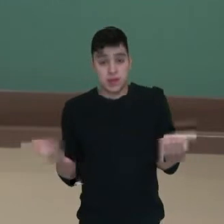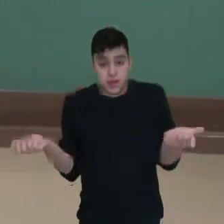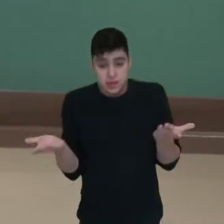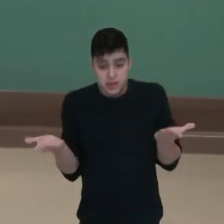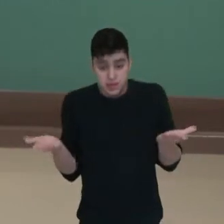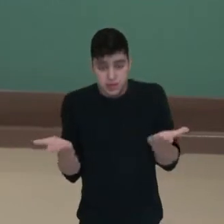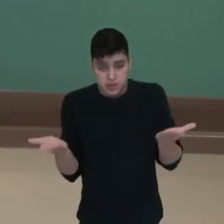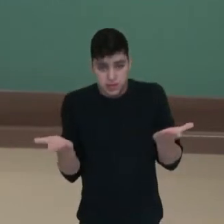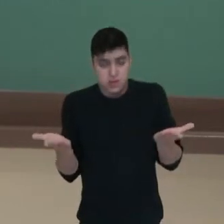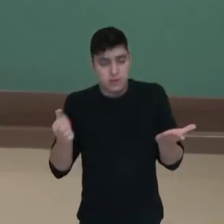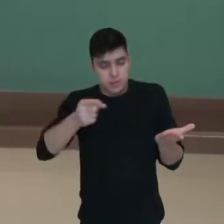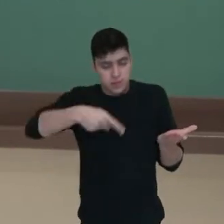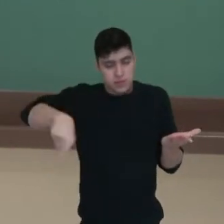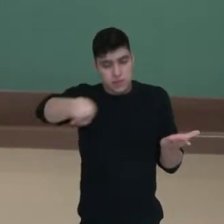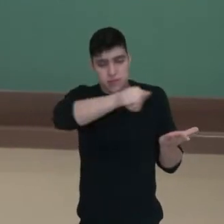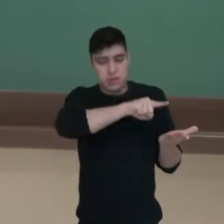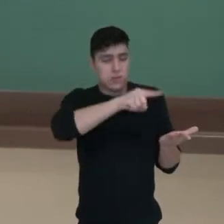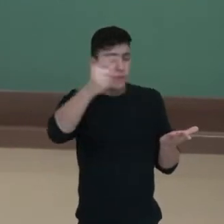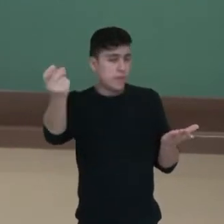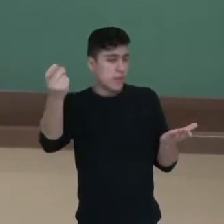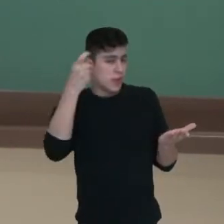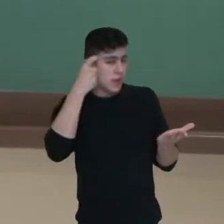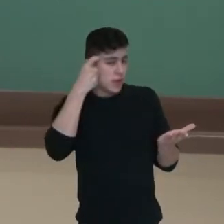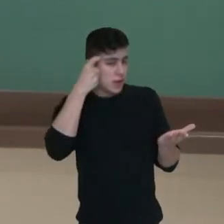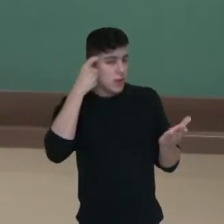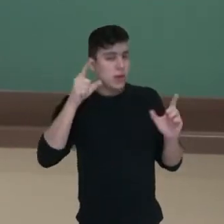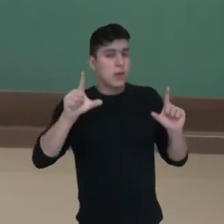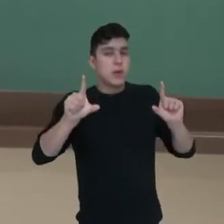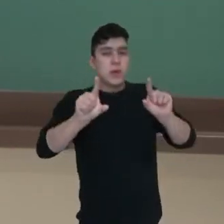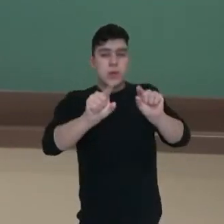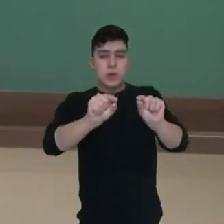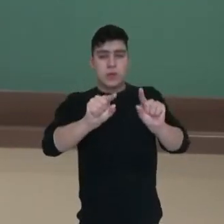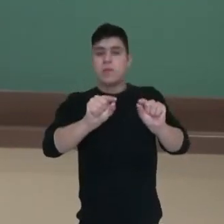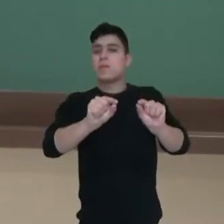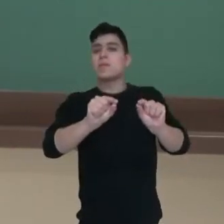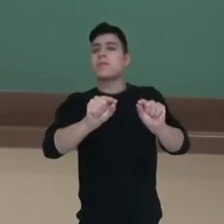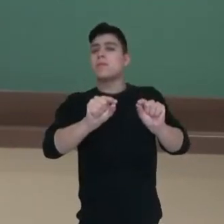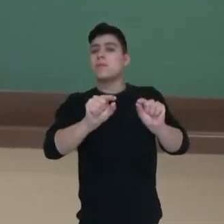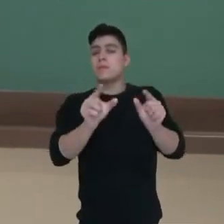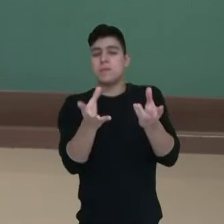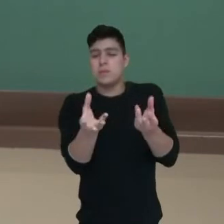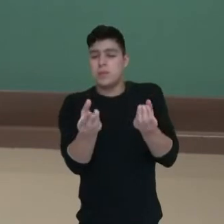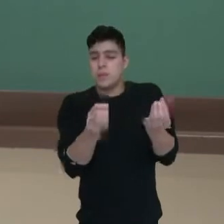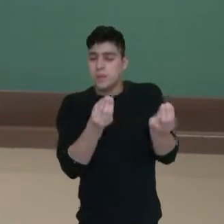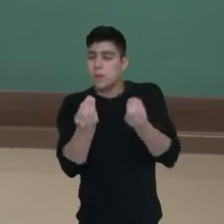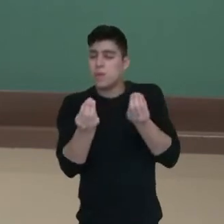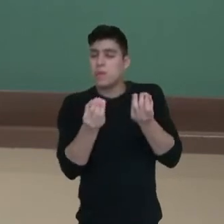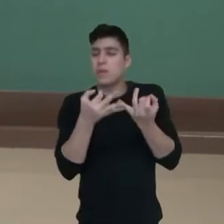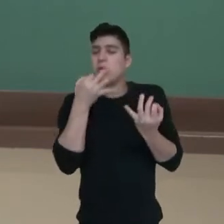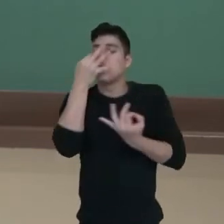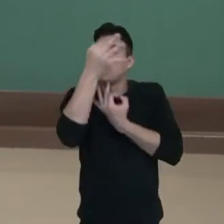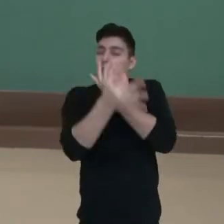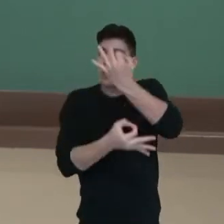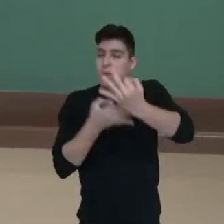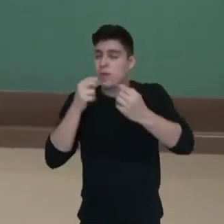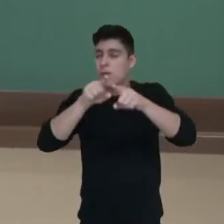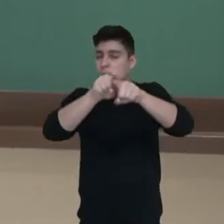E aí, pensaram? Então, a professora vai dar uma sugestão.